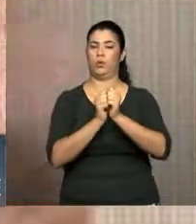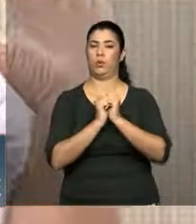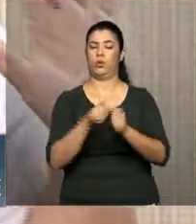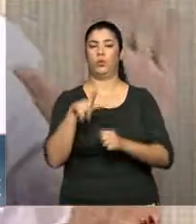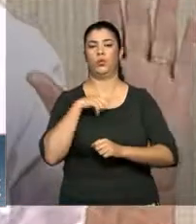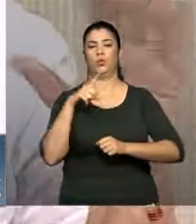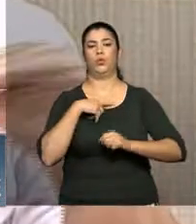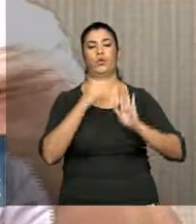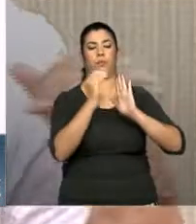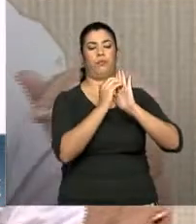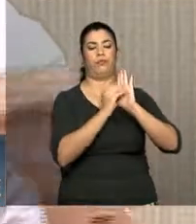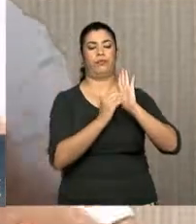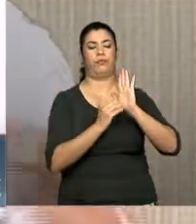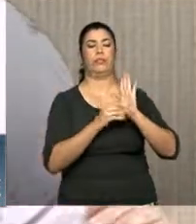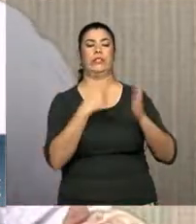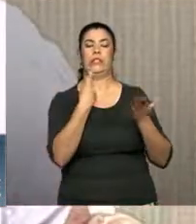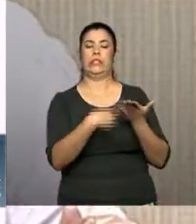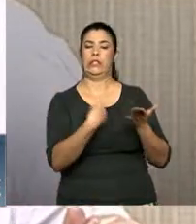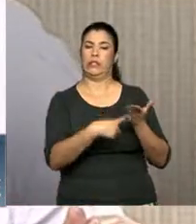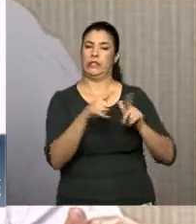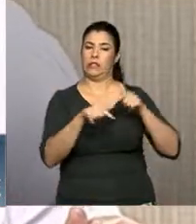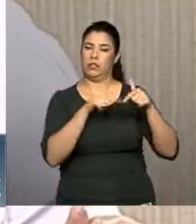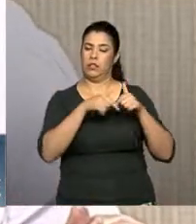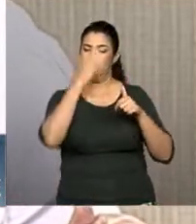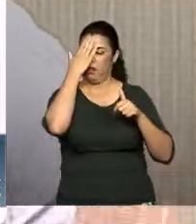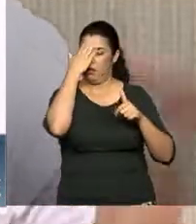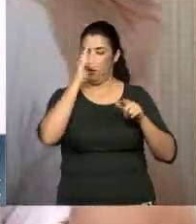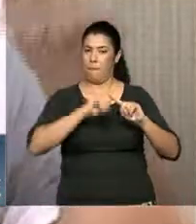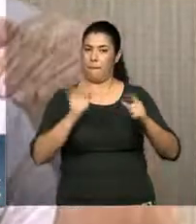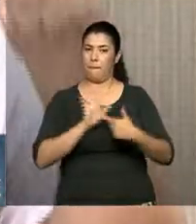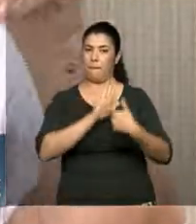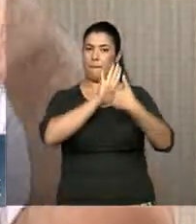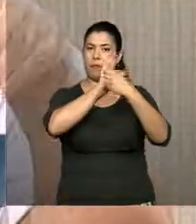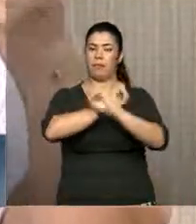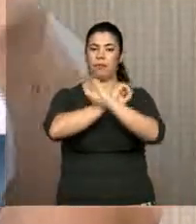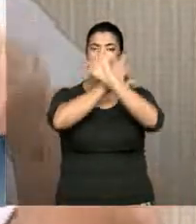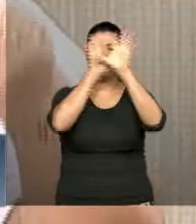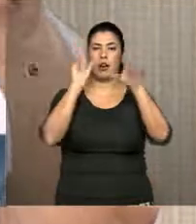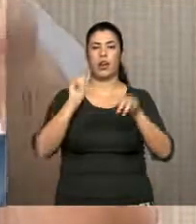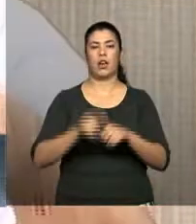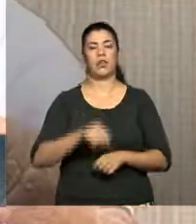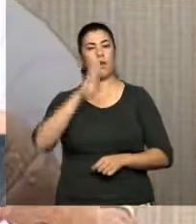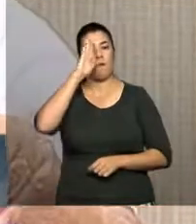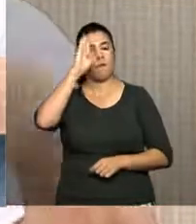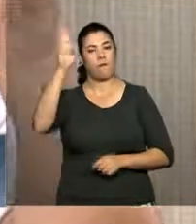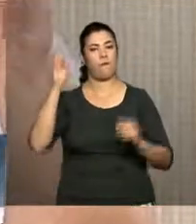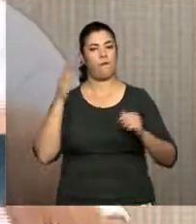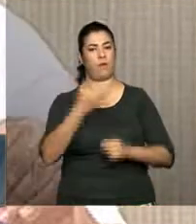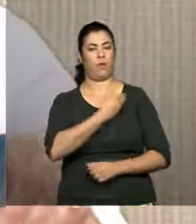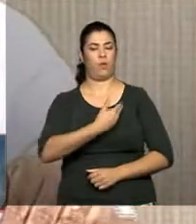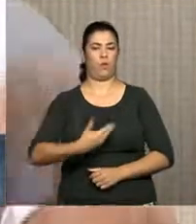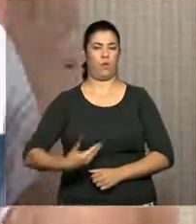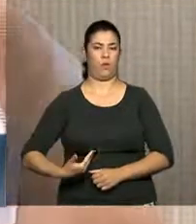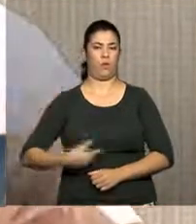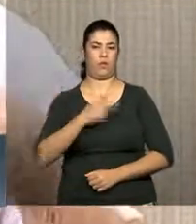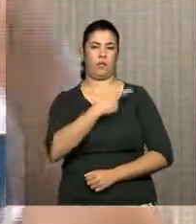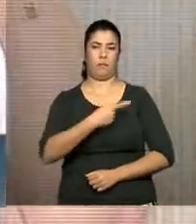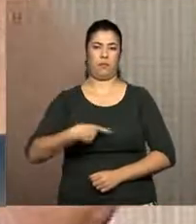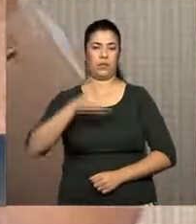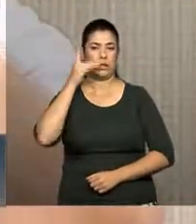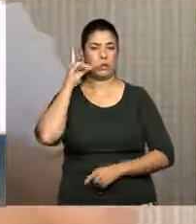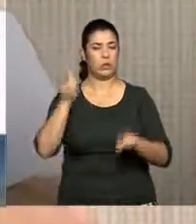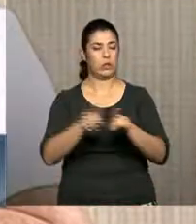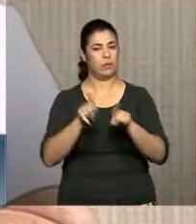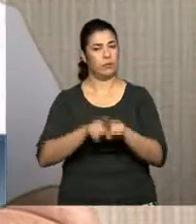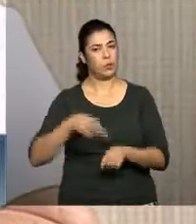superlotada mas acho que isso é uma demonstração clara da prioridade que o governo da presidenta dilma dá deu e